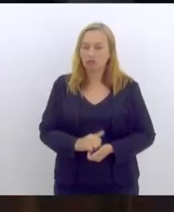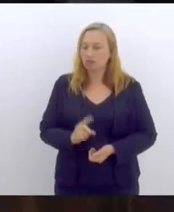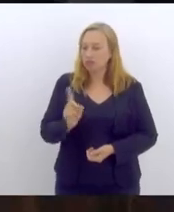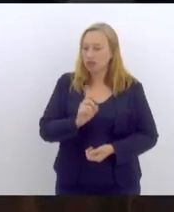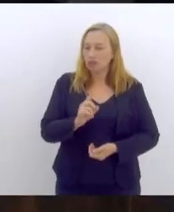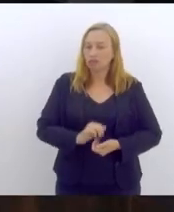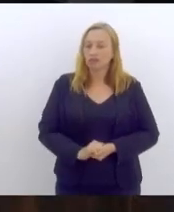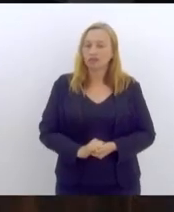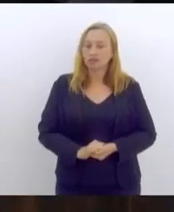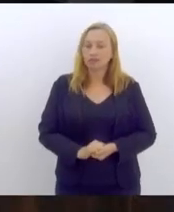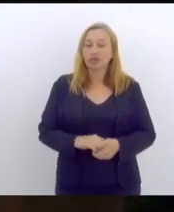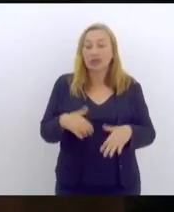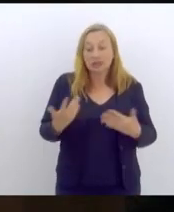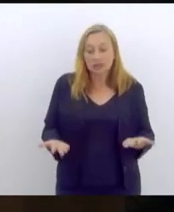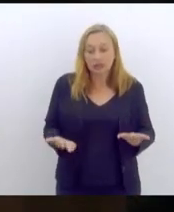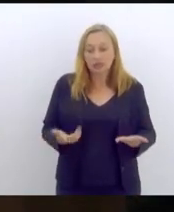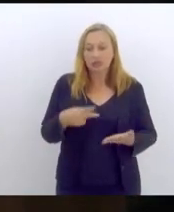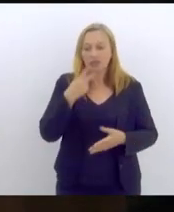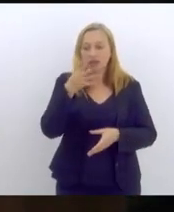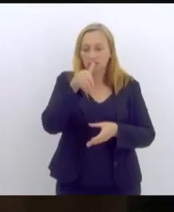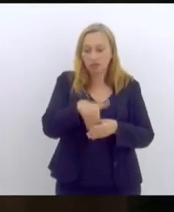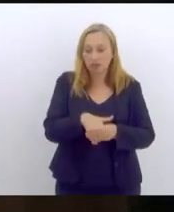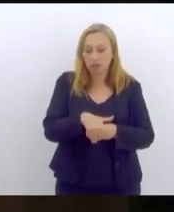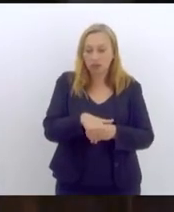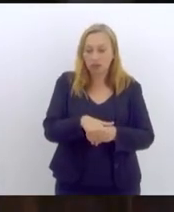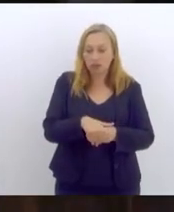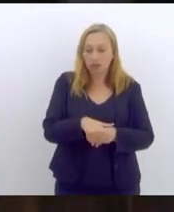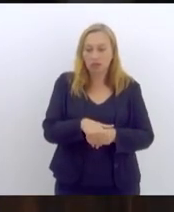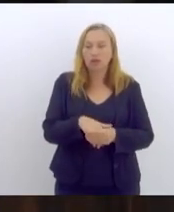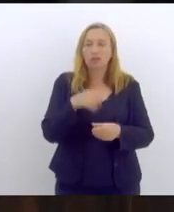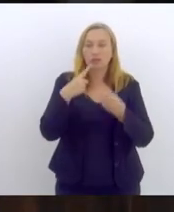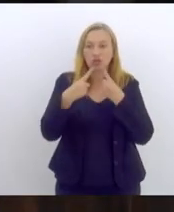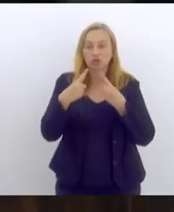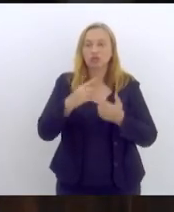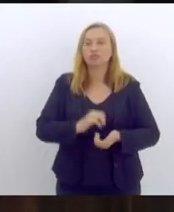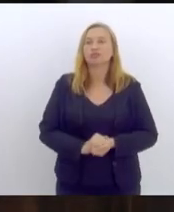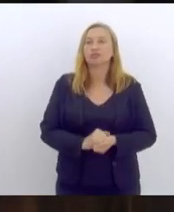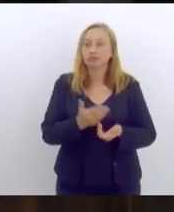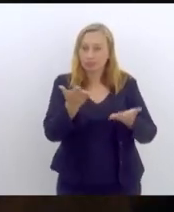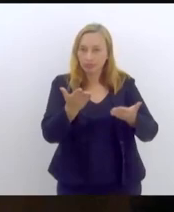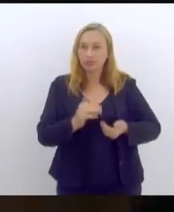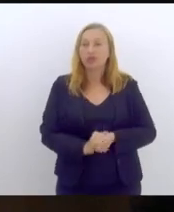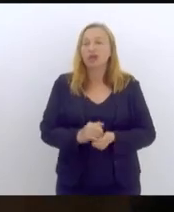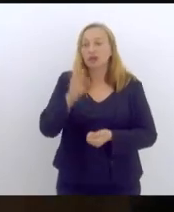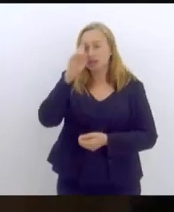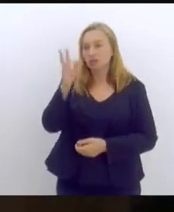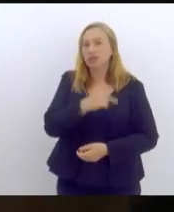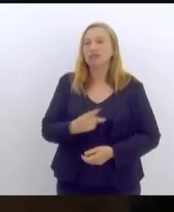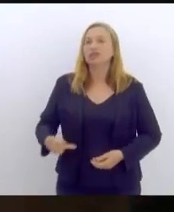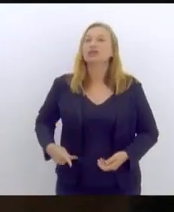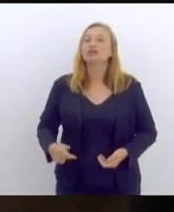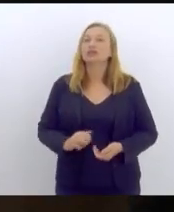Negativo. Então, declaração de voto. Para discutir, então, presidente. Por favor. Presidente, escutei